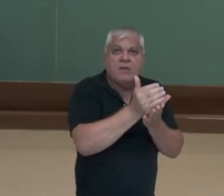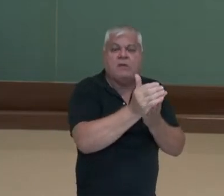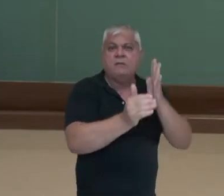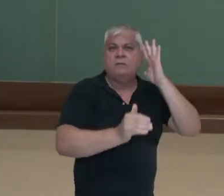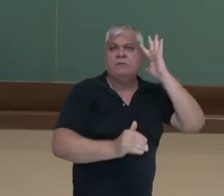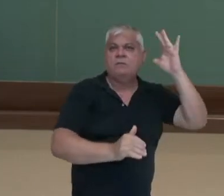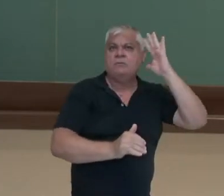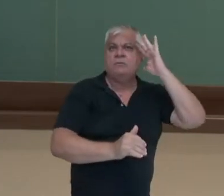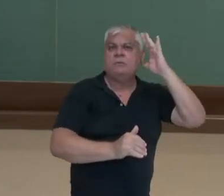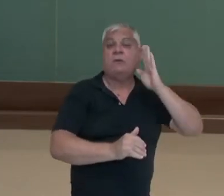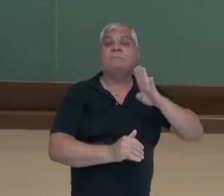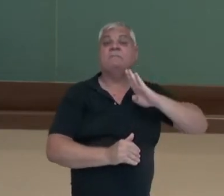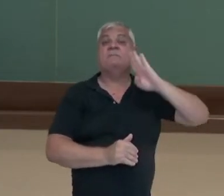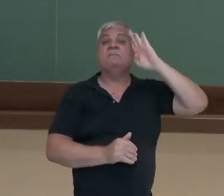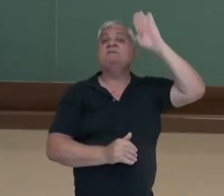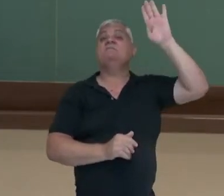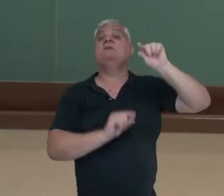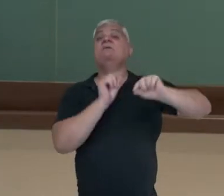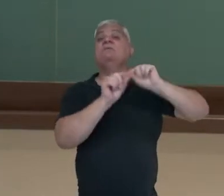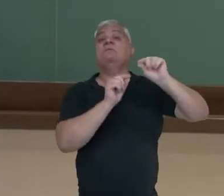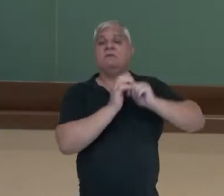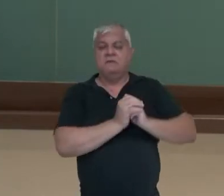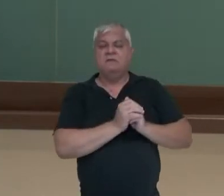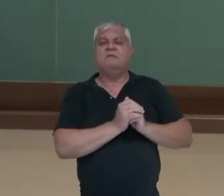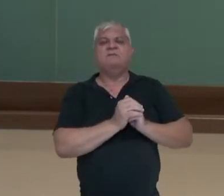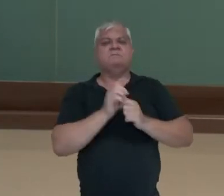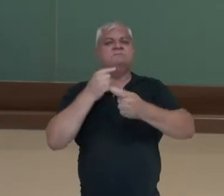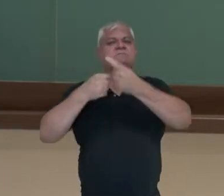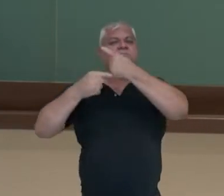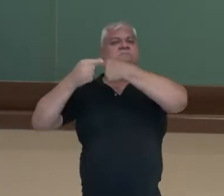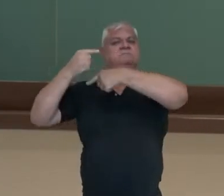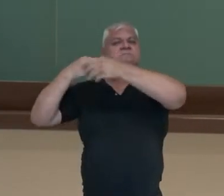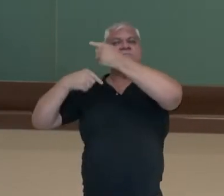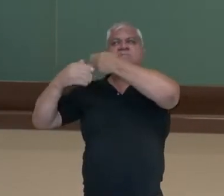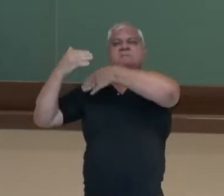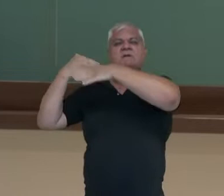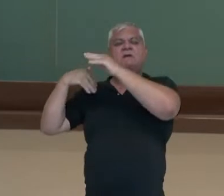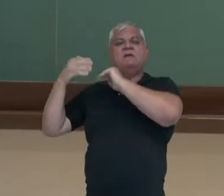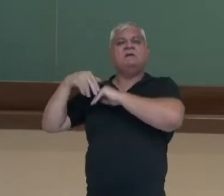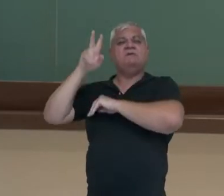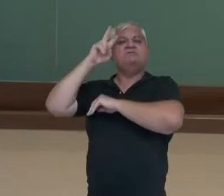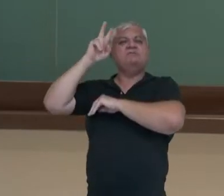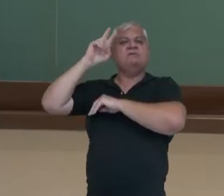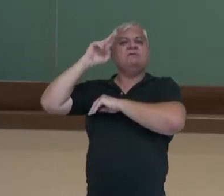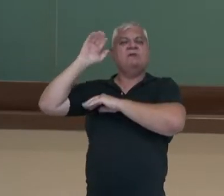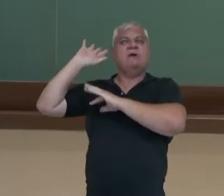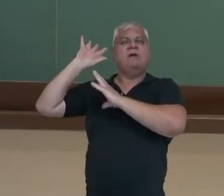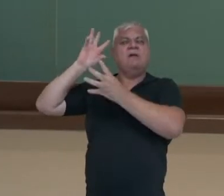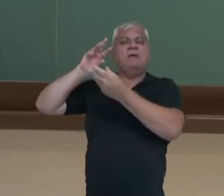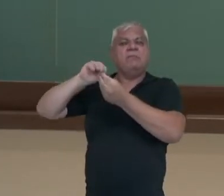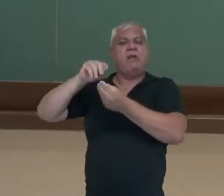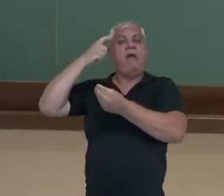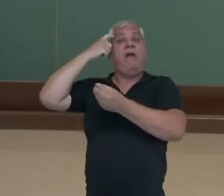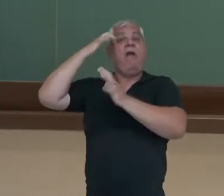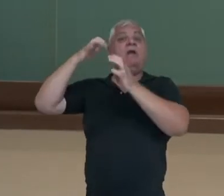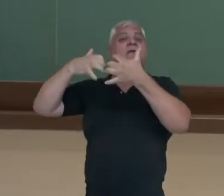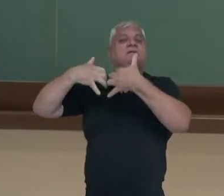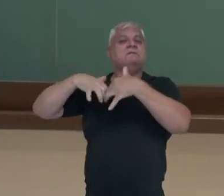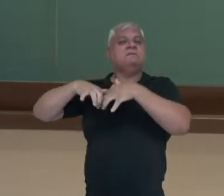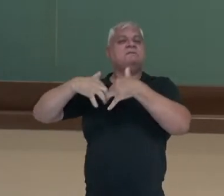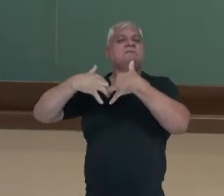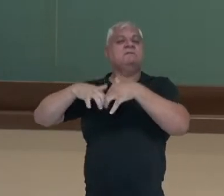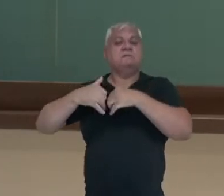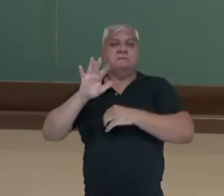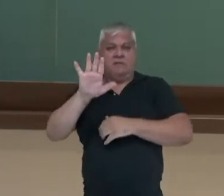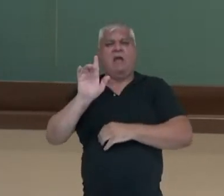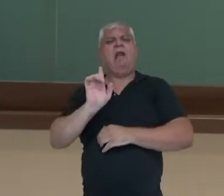o principal era, vamos revisitar a nossa história, só que explicando de maneira racional, né? Tudo bem, tá